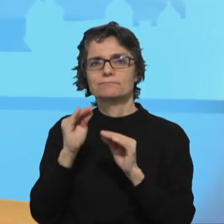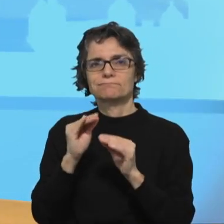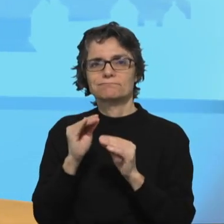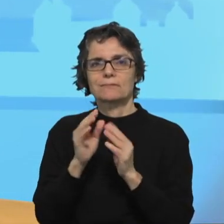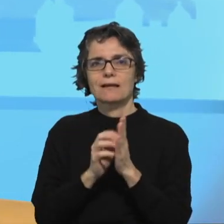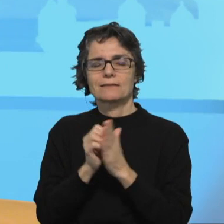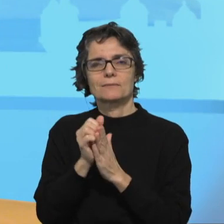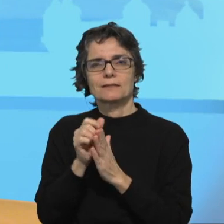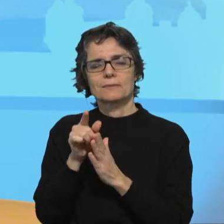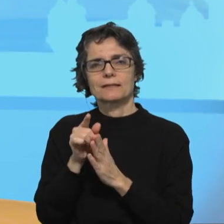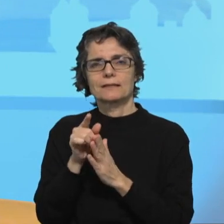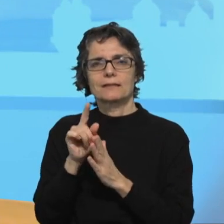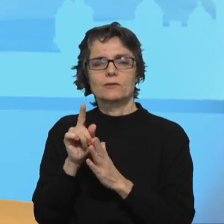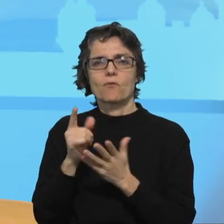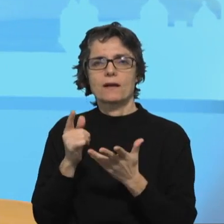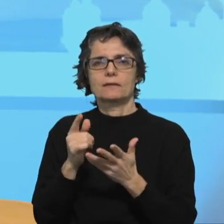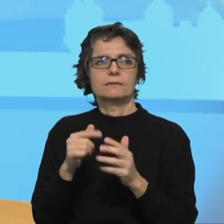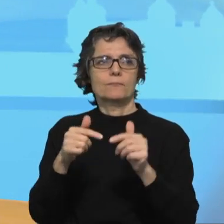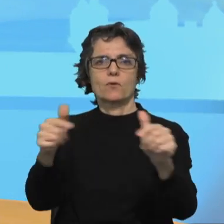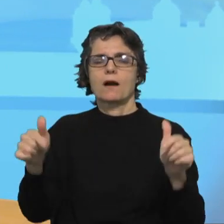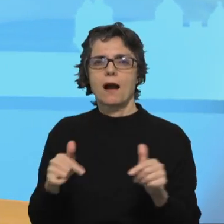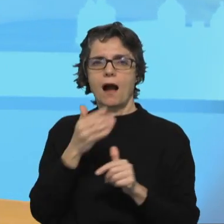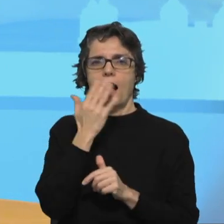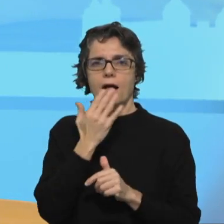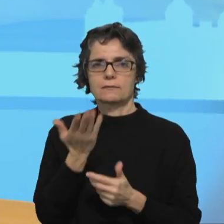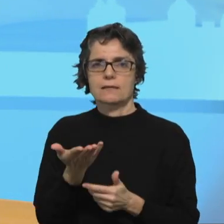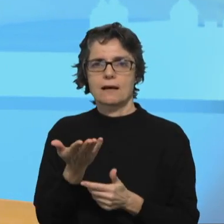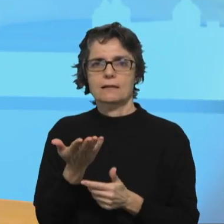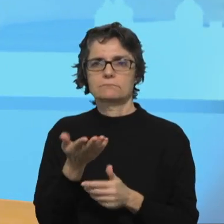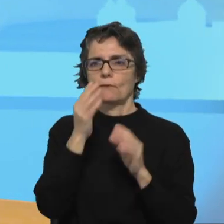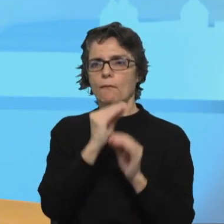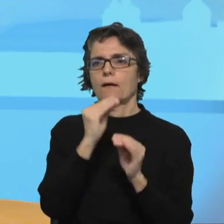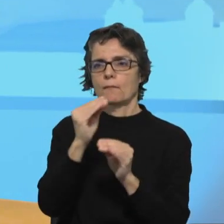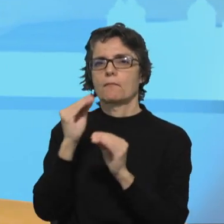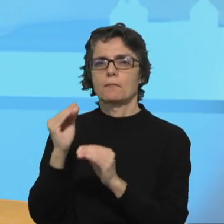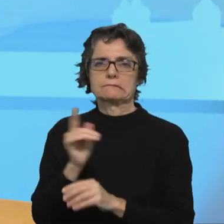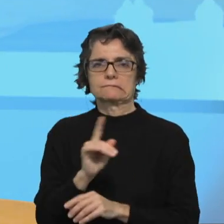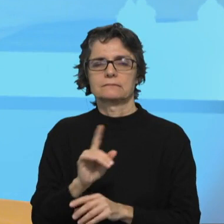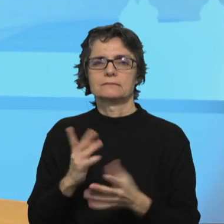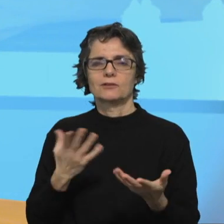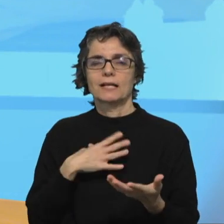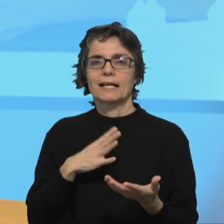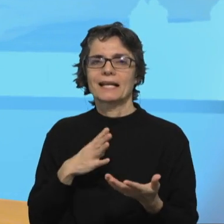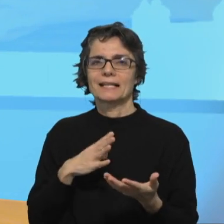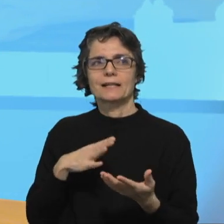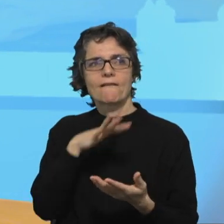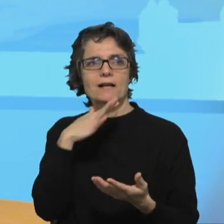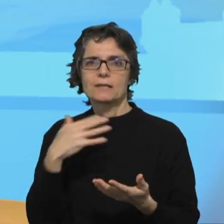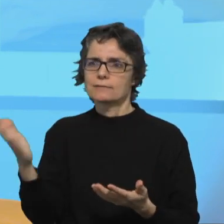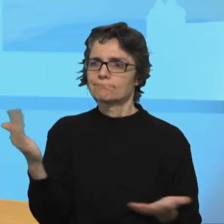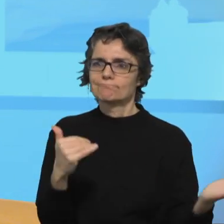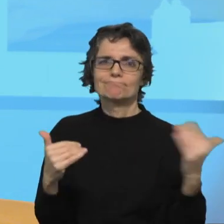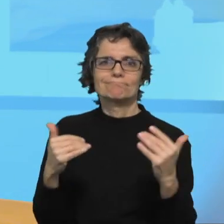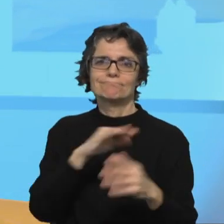naquele estilo formatado de sala de aula, não é? Uma catequese mais alargada, que envolve as famílias,